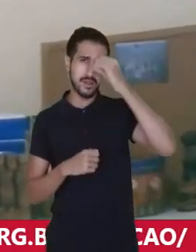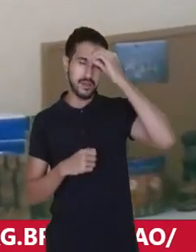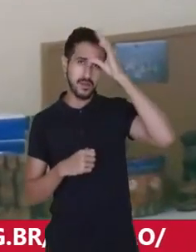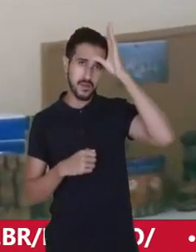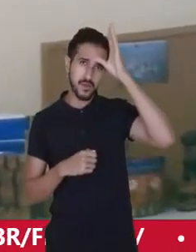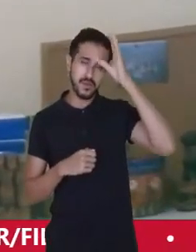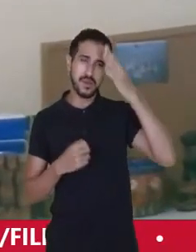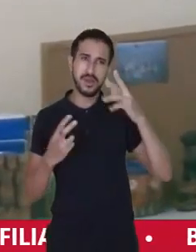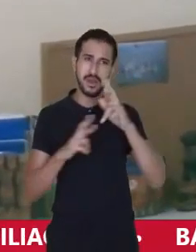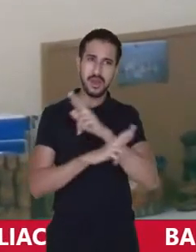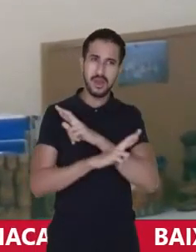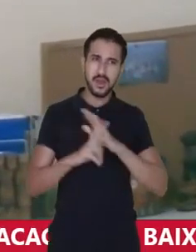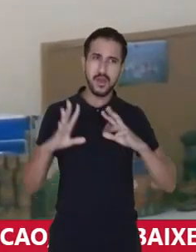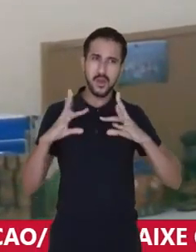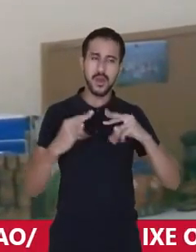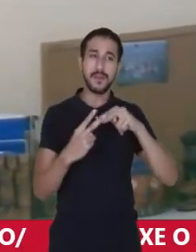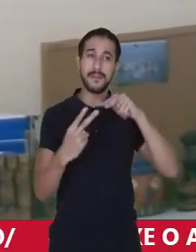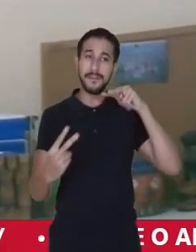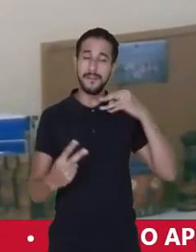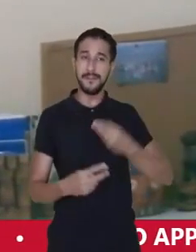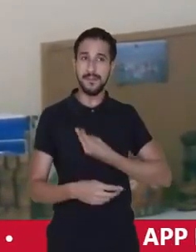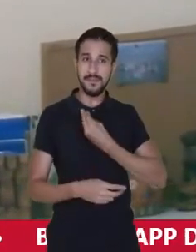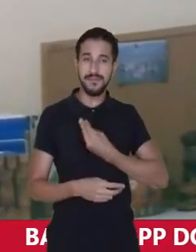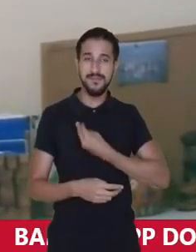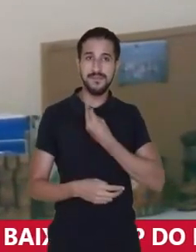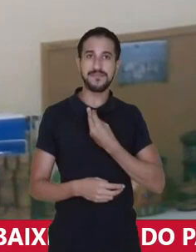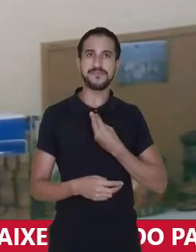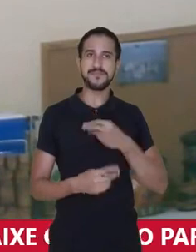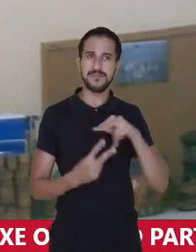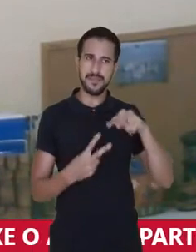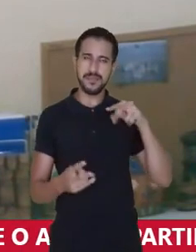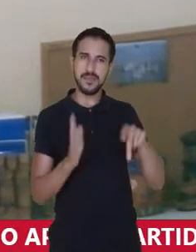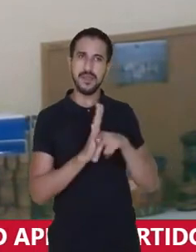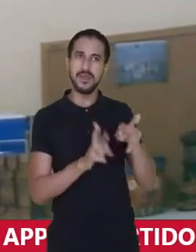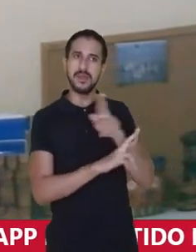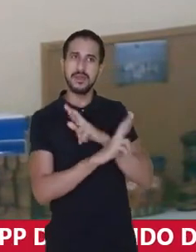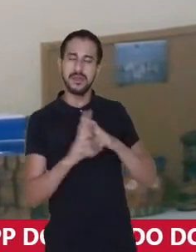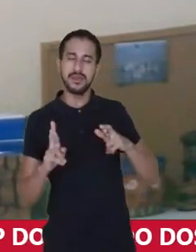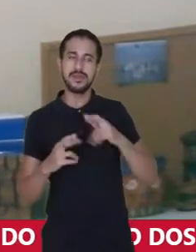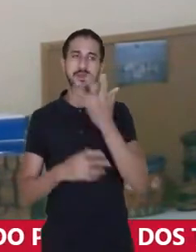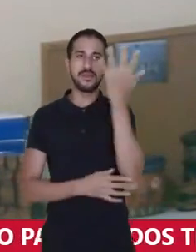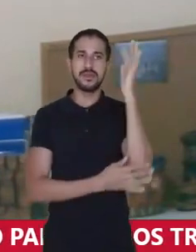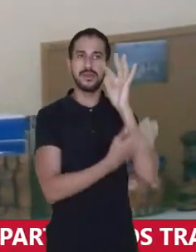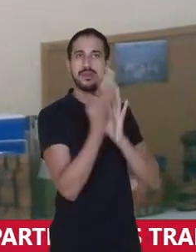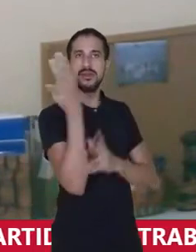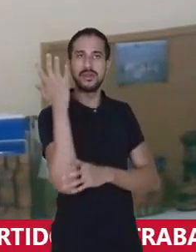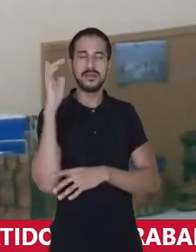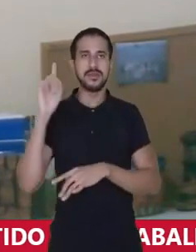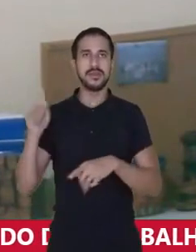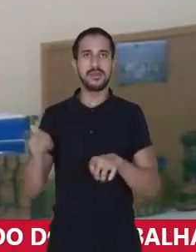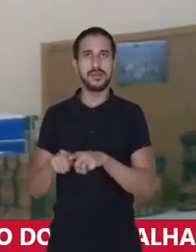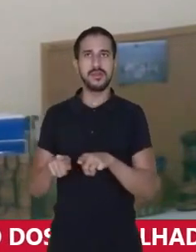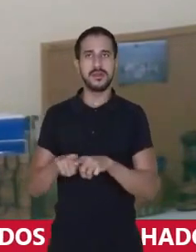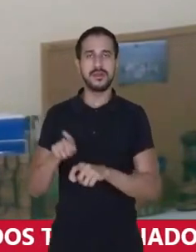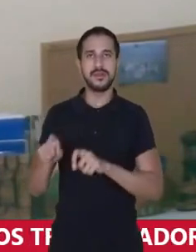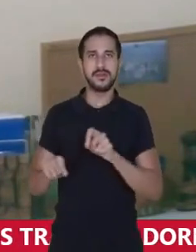que entrelaçam todas as dimensões da vida, né, desde a dimensão da relação com a natureza até,